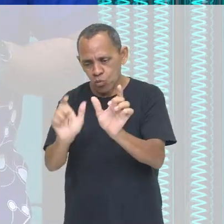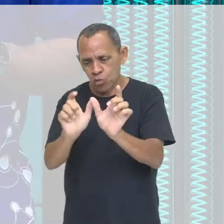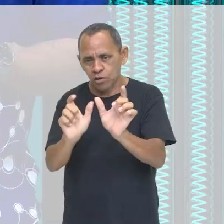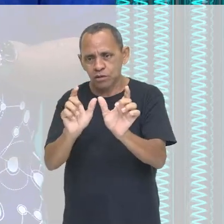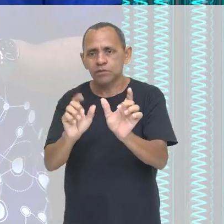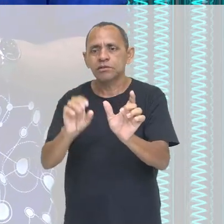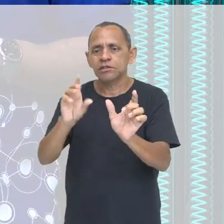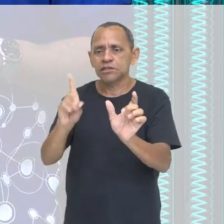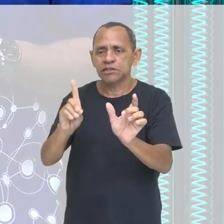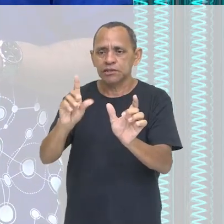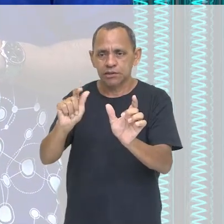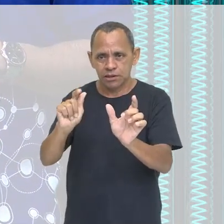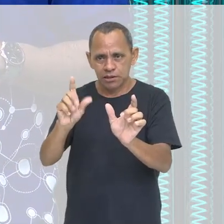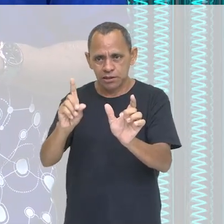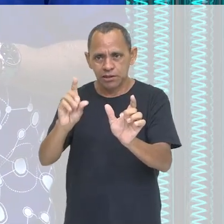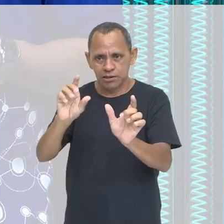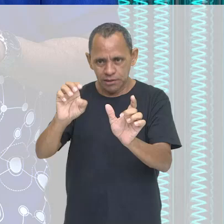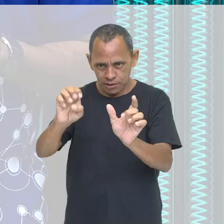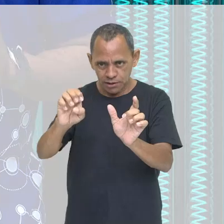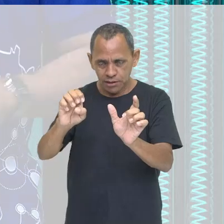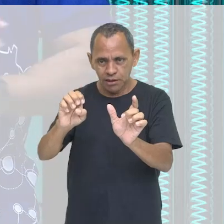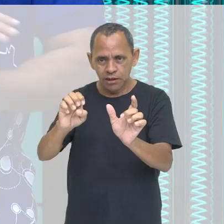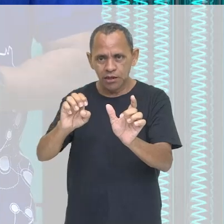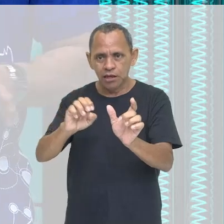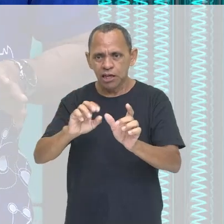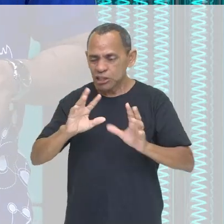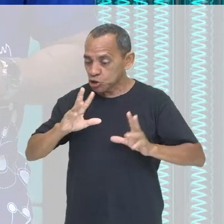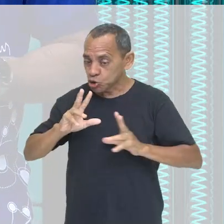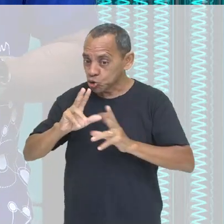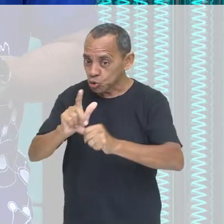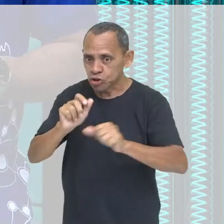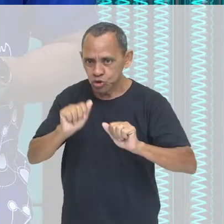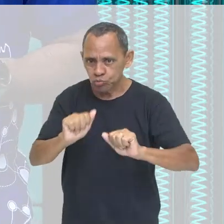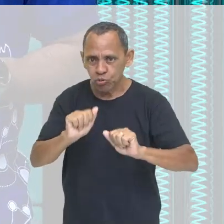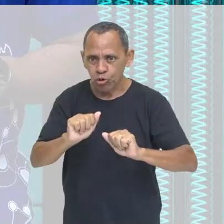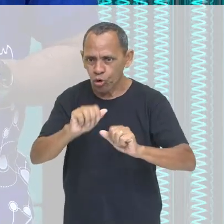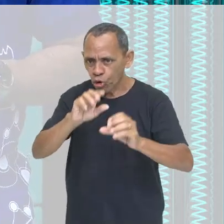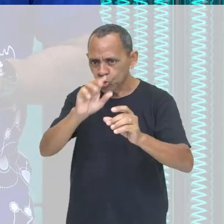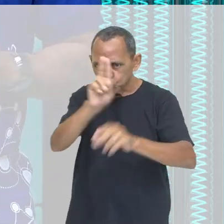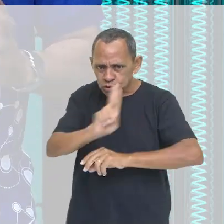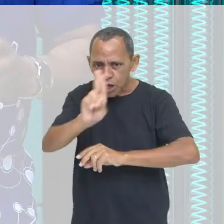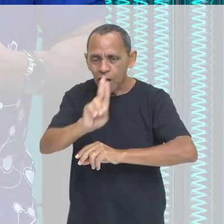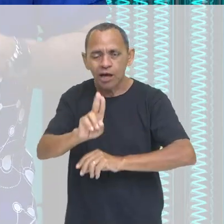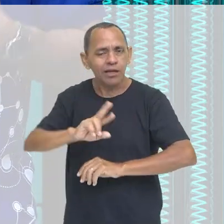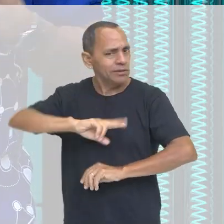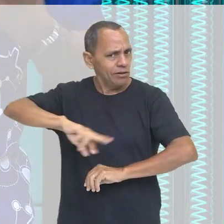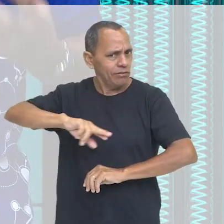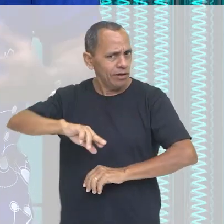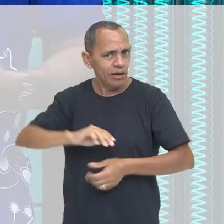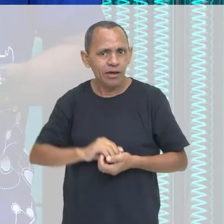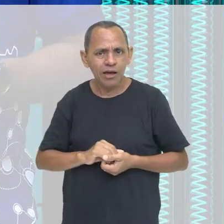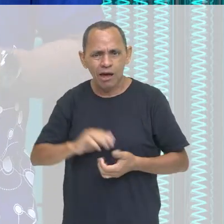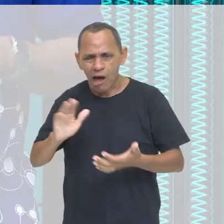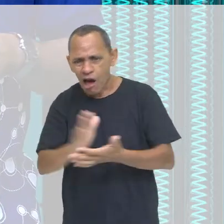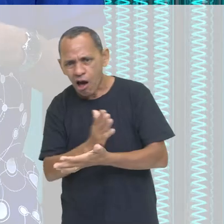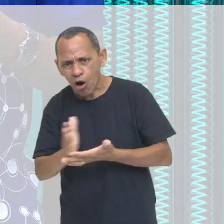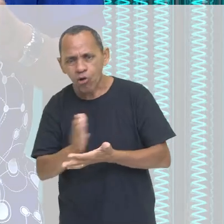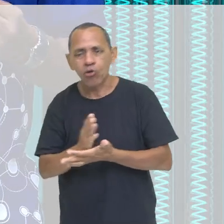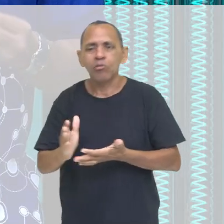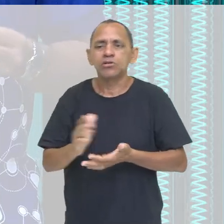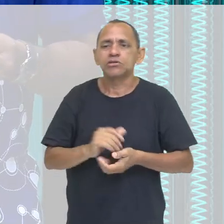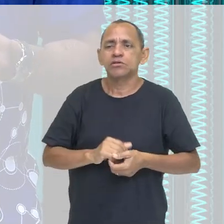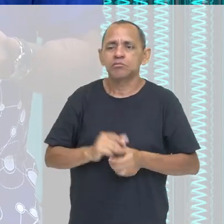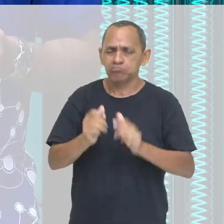as situações podem ser aplicadas, tá? Mas na grande maioria, sim, pode. Então, nesse processo de aprendizagem, a